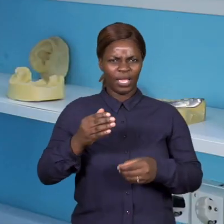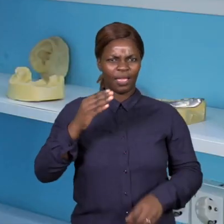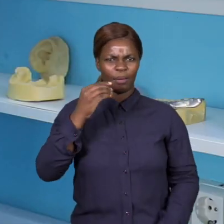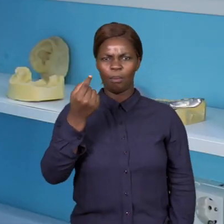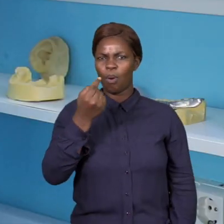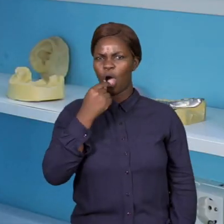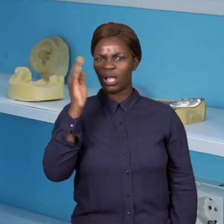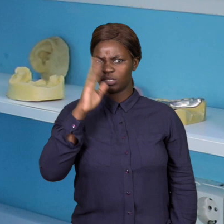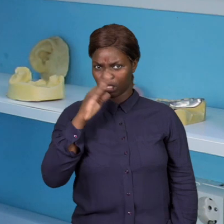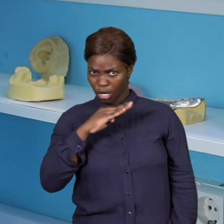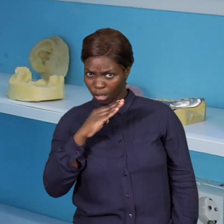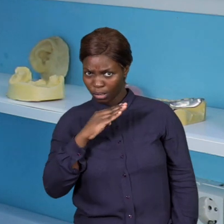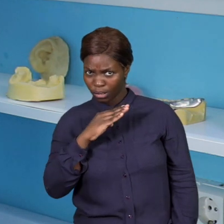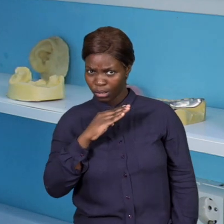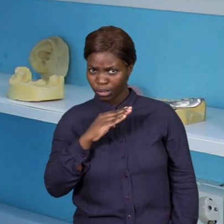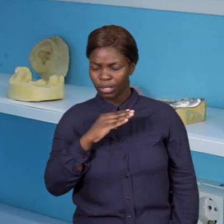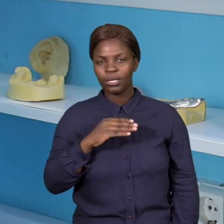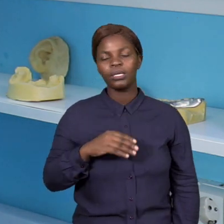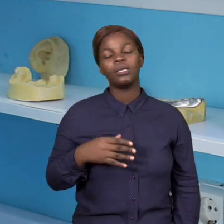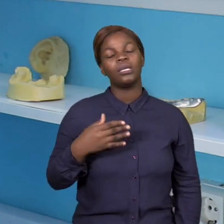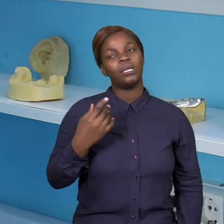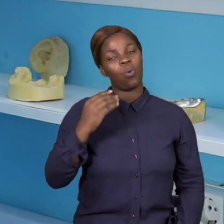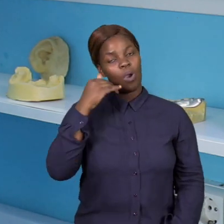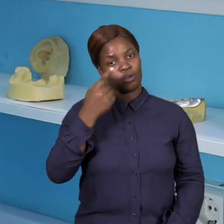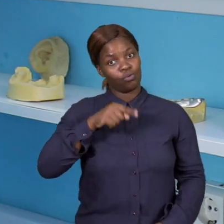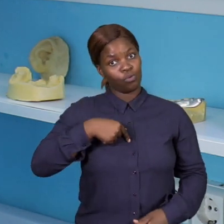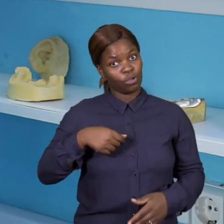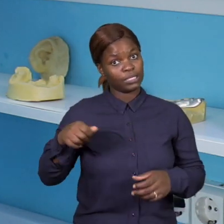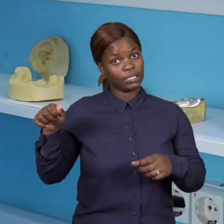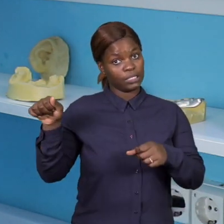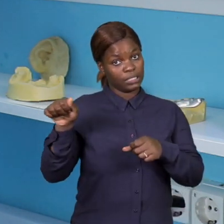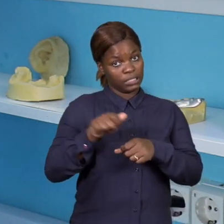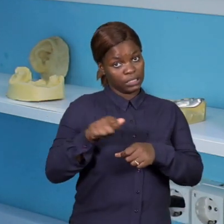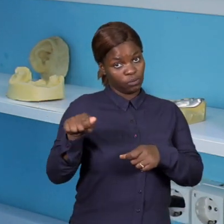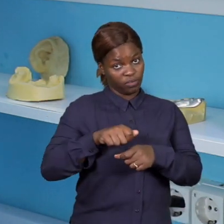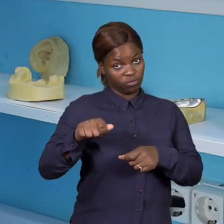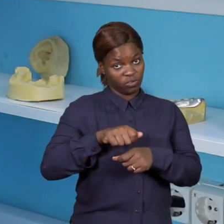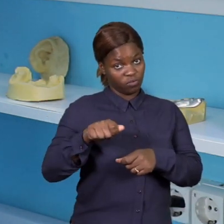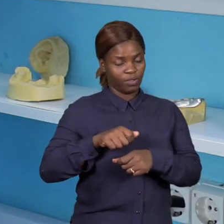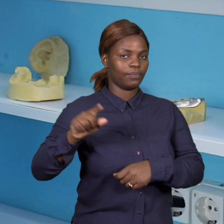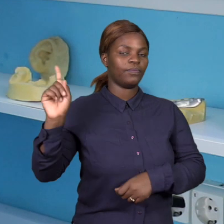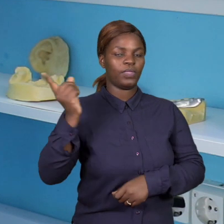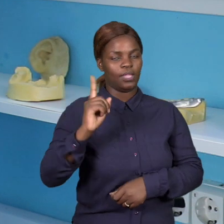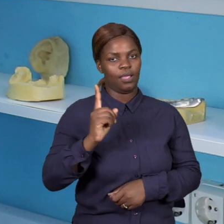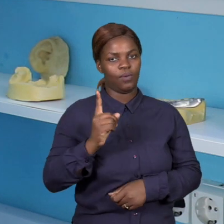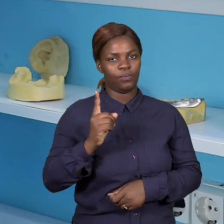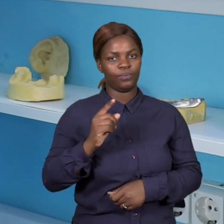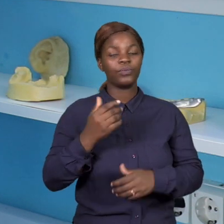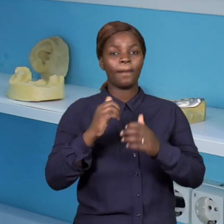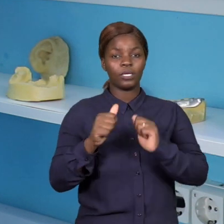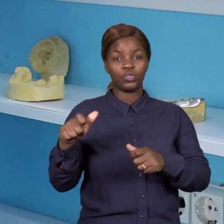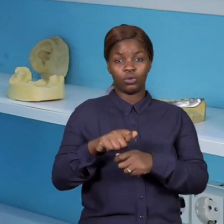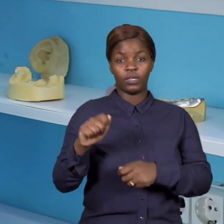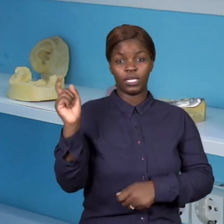placas, quando escovamos com pasta dentífica, criamos porosidades. Dentro destas